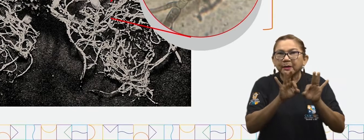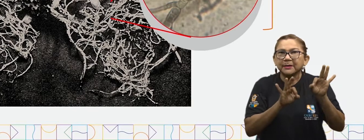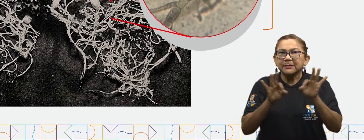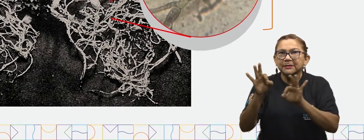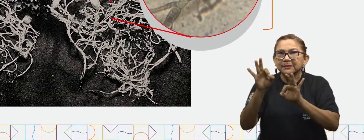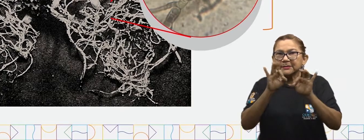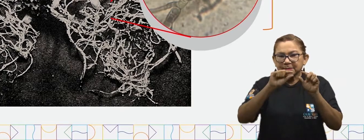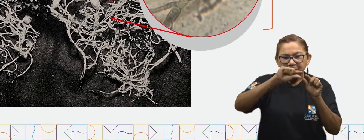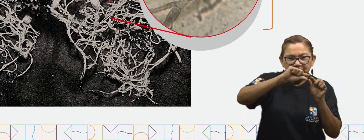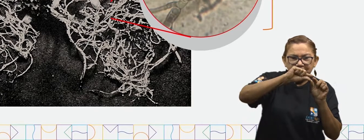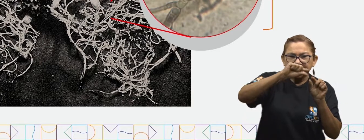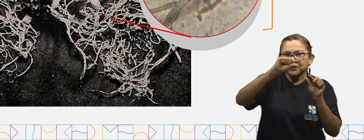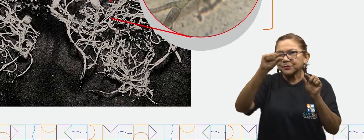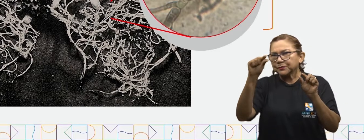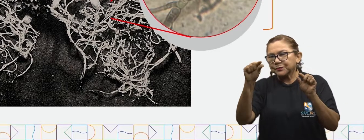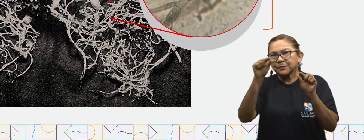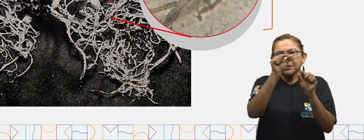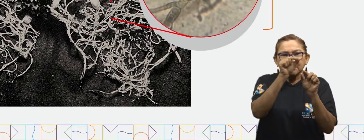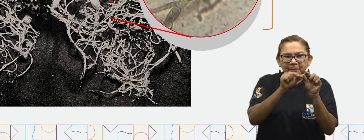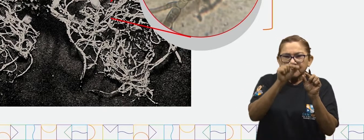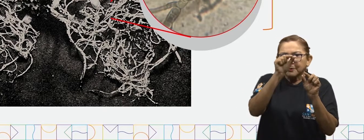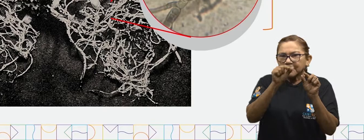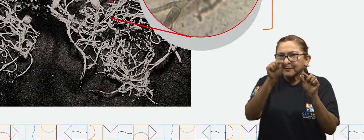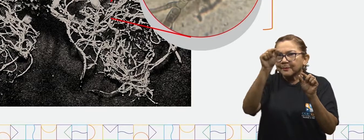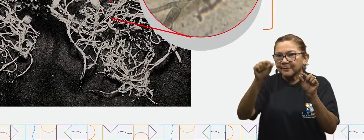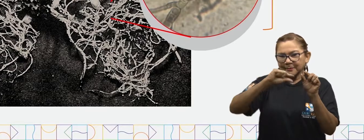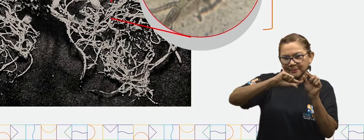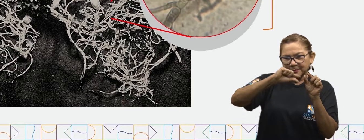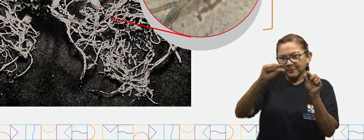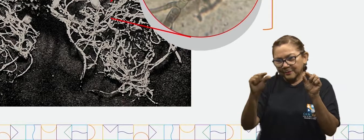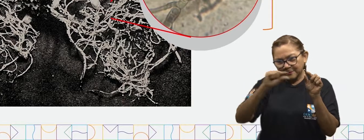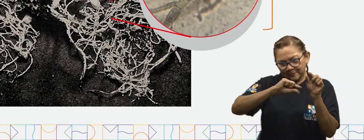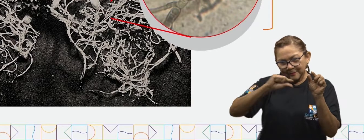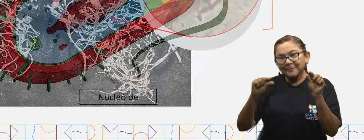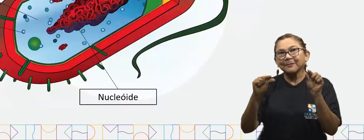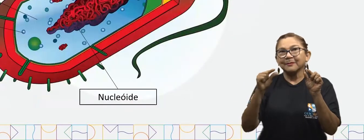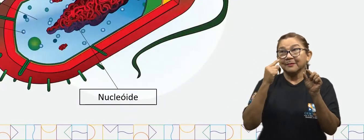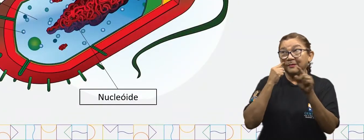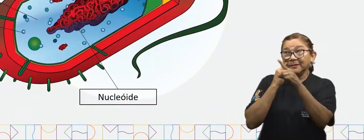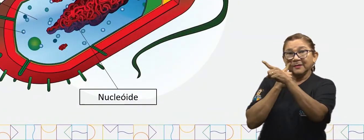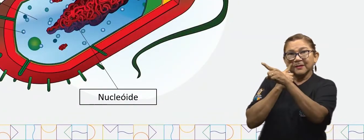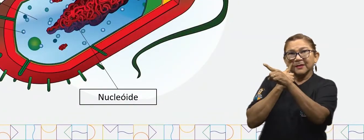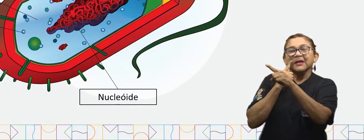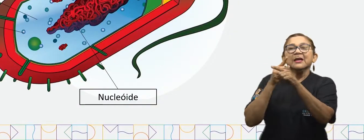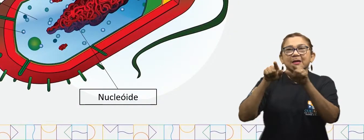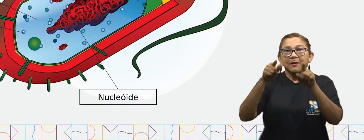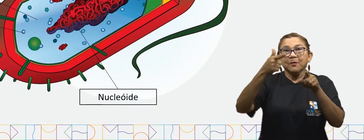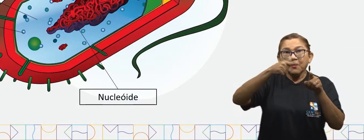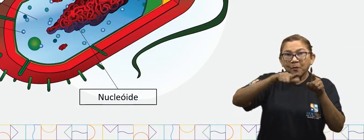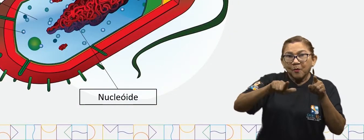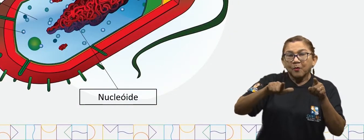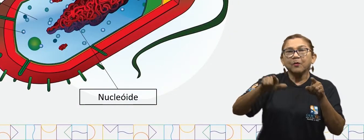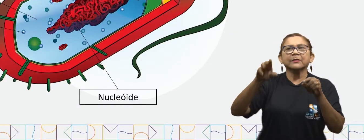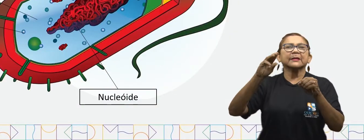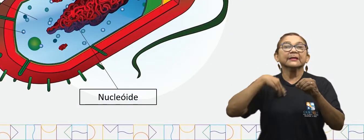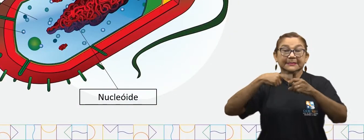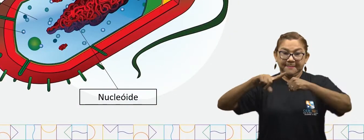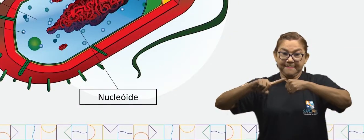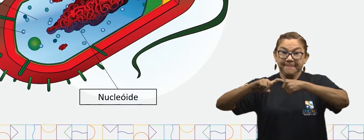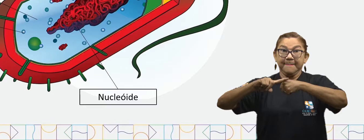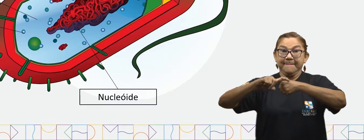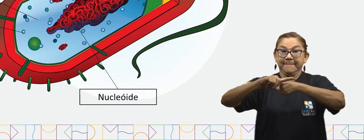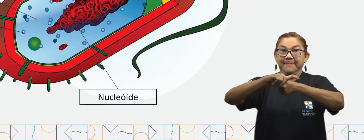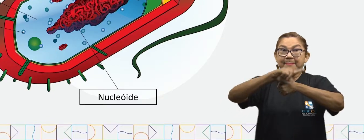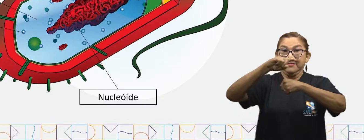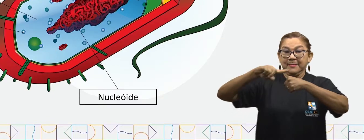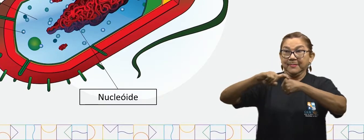esses filamentos. Os filamentos, juntos, se organizam em micélio. As bactérias são um grupo de seres vivos